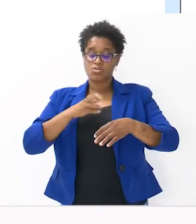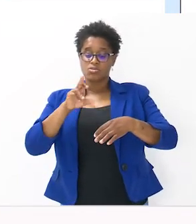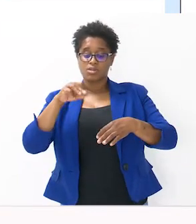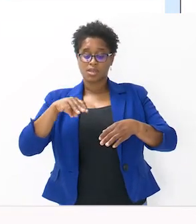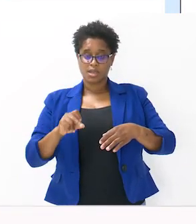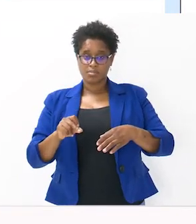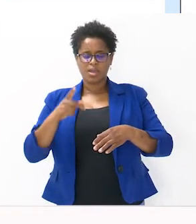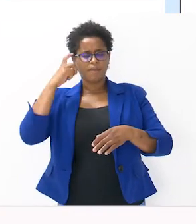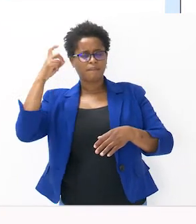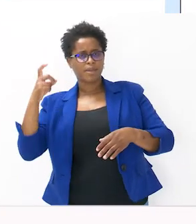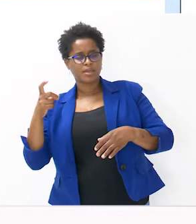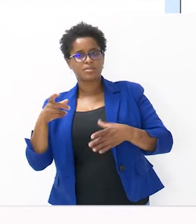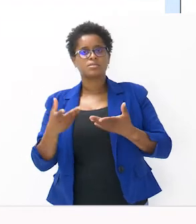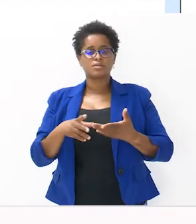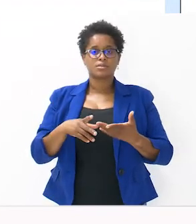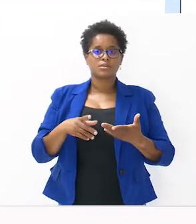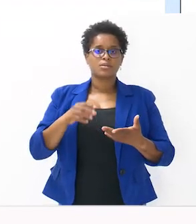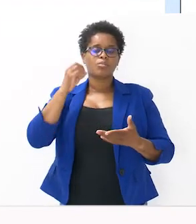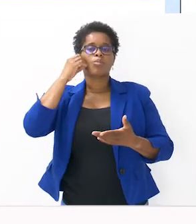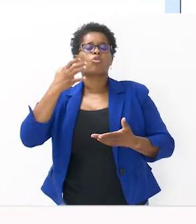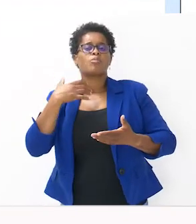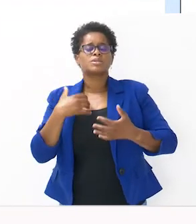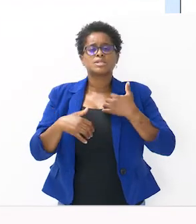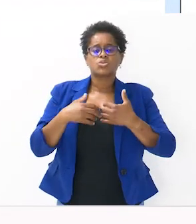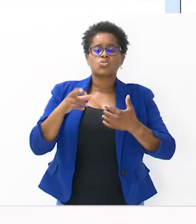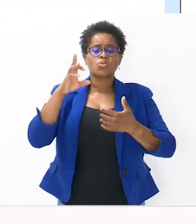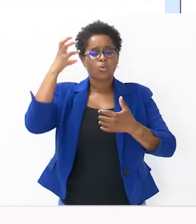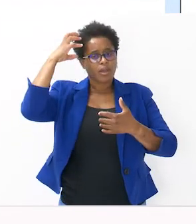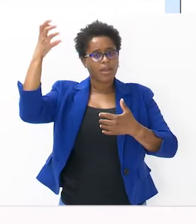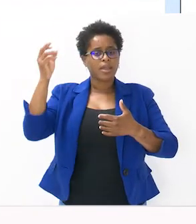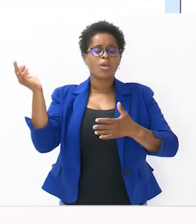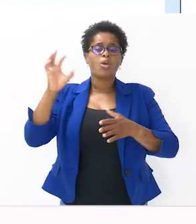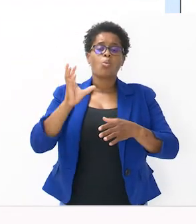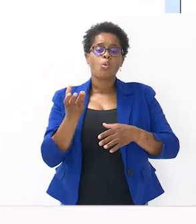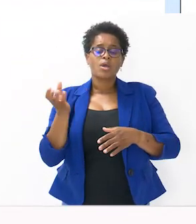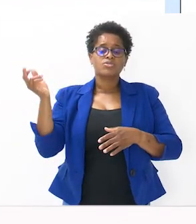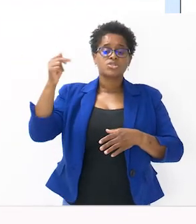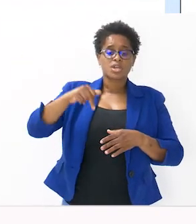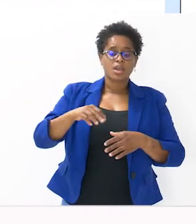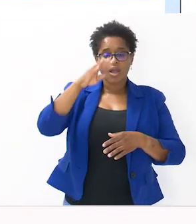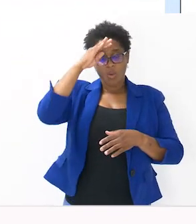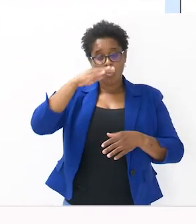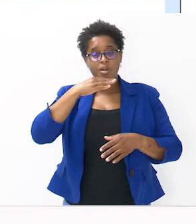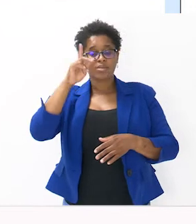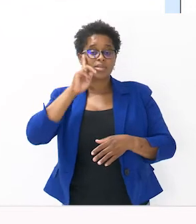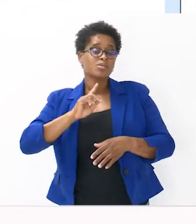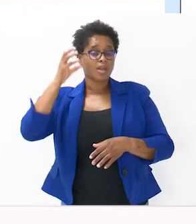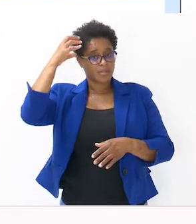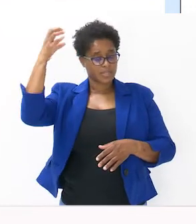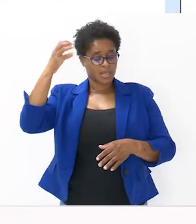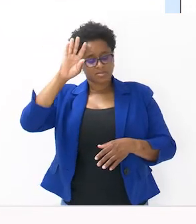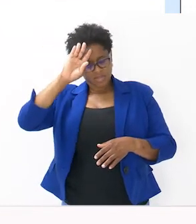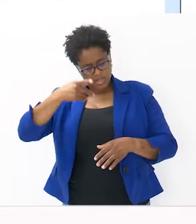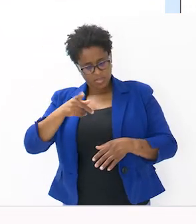na reação do rei ao chegar ao quarto da princesa, sabendo